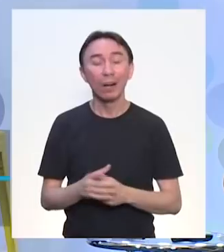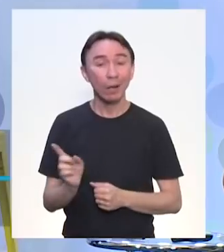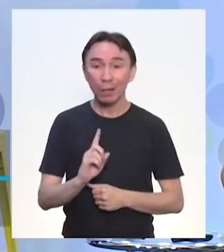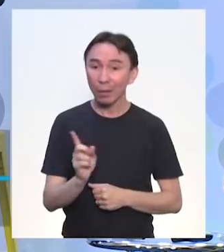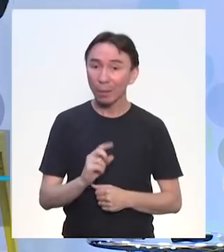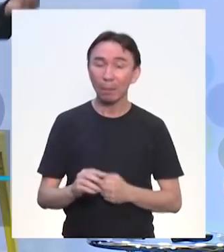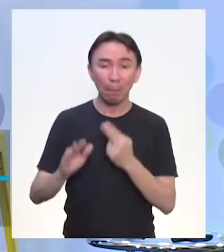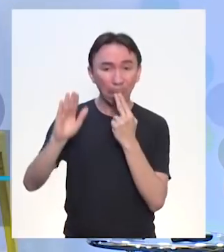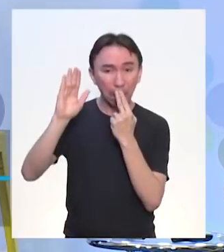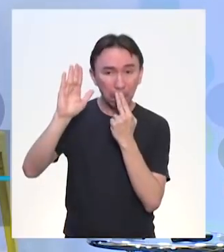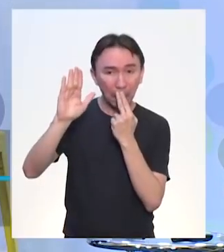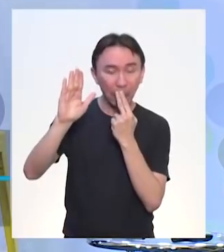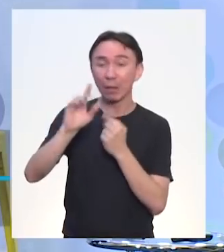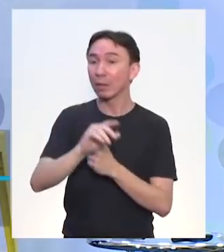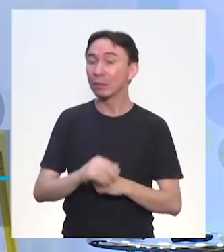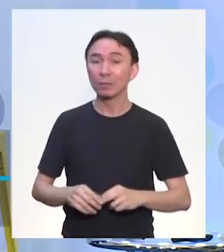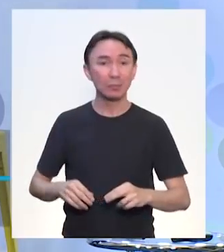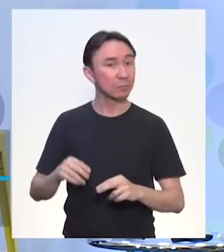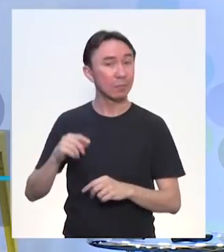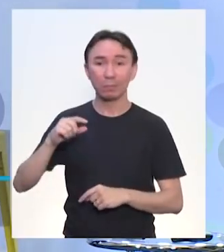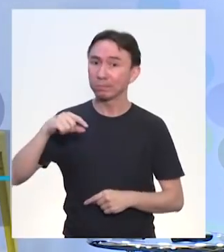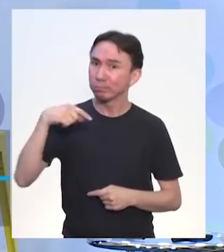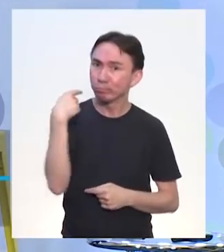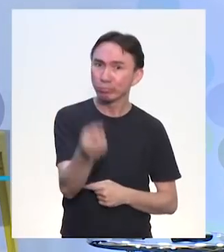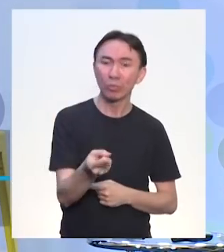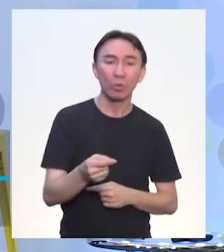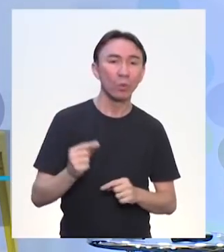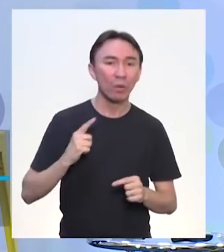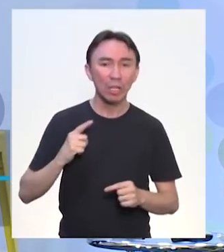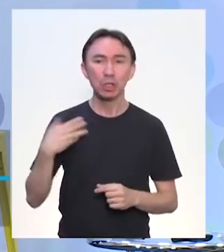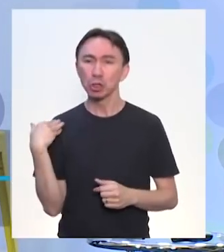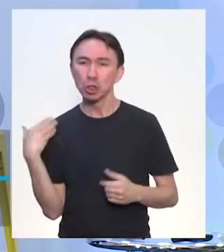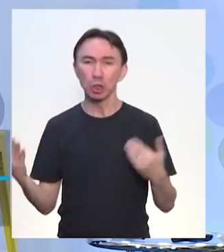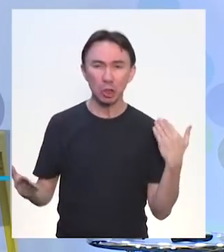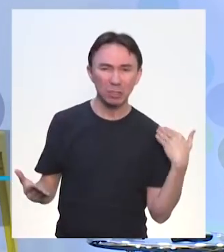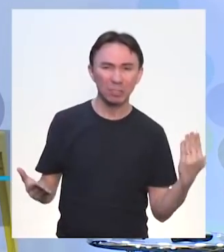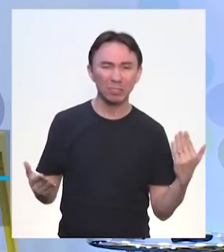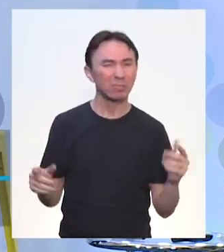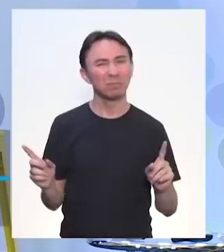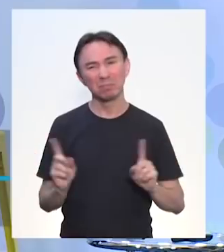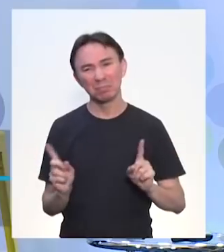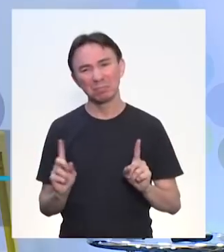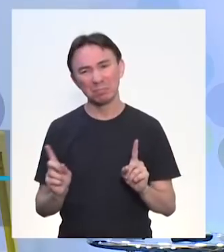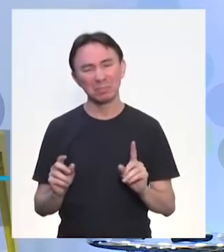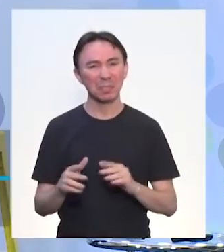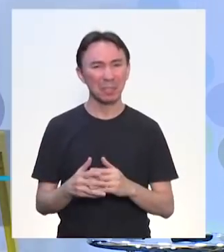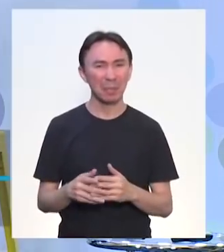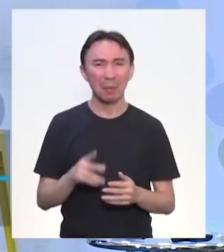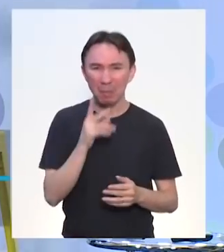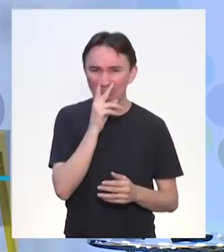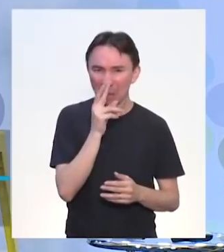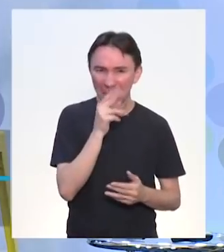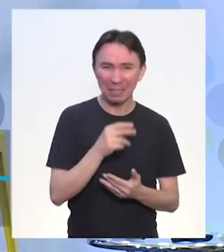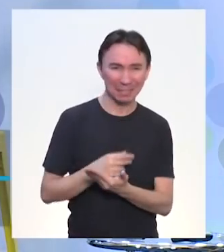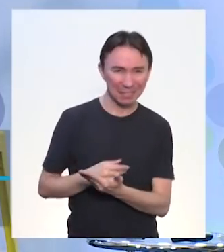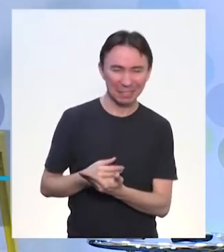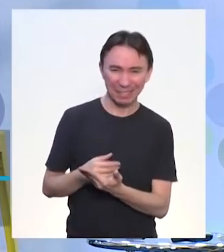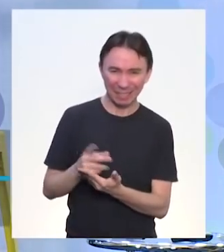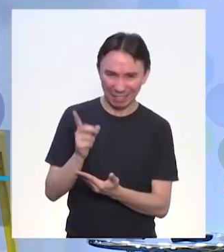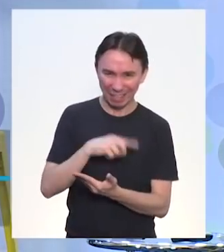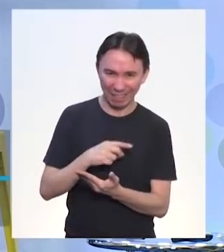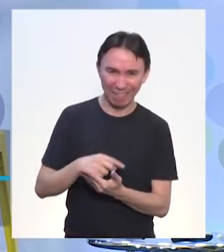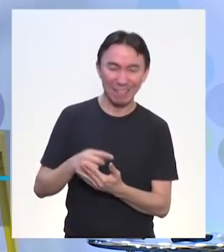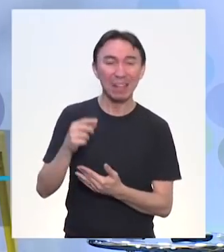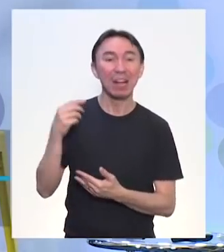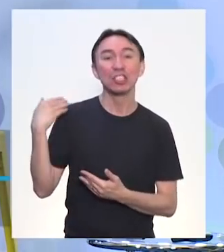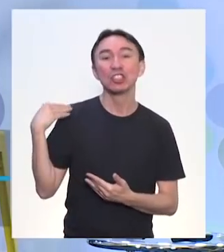está pensando em esquerda e em direita, embora haja uma relação de analogia muito mais forte com a direita, na medida que ele propõe